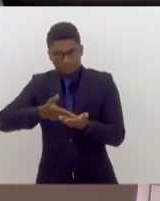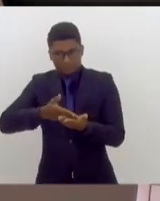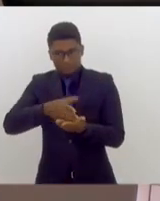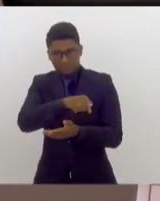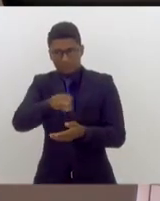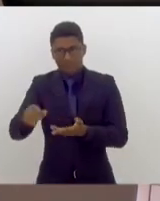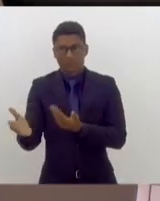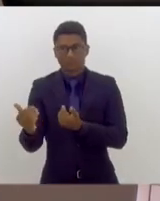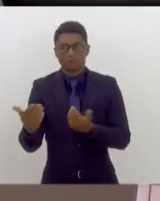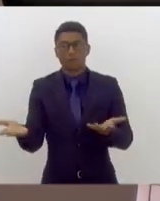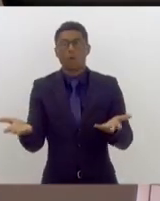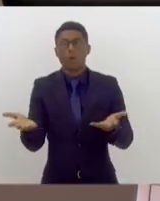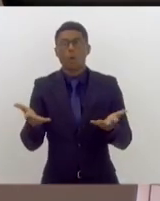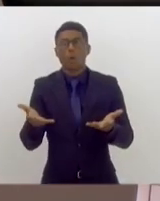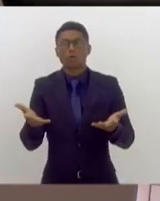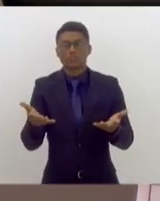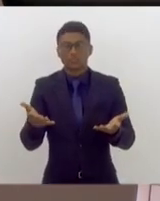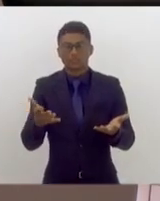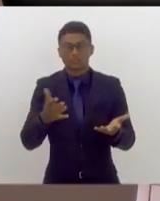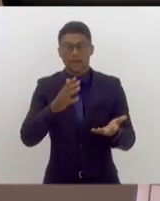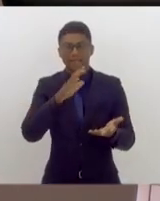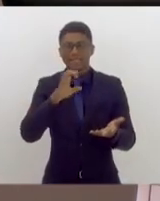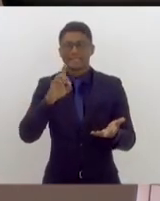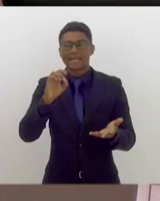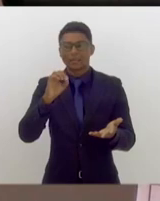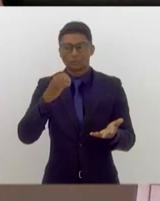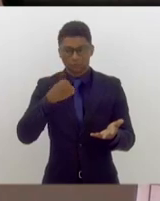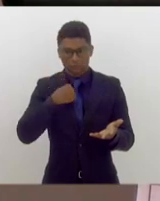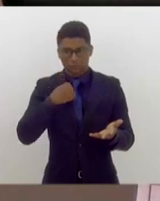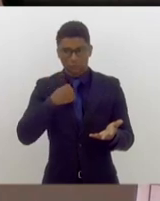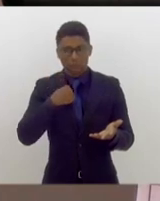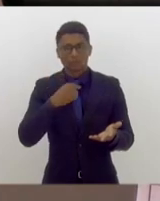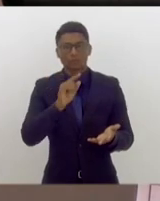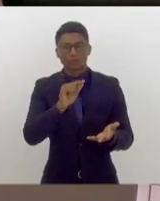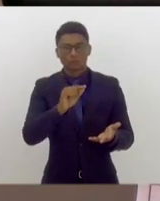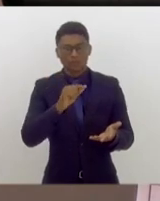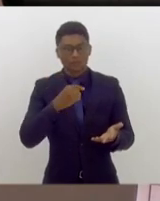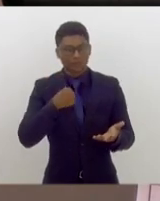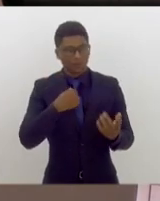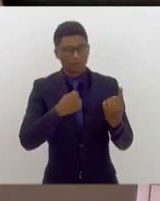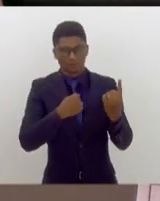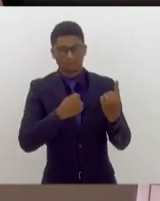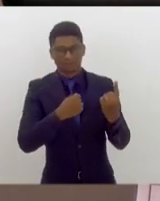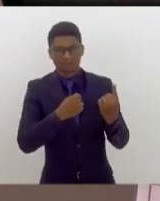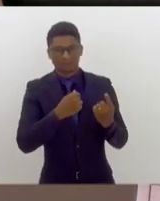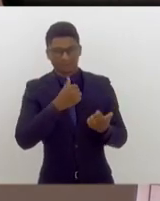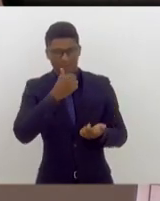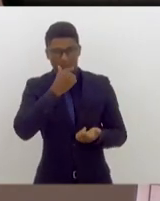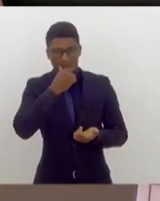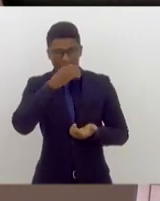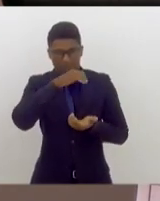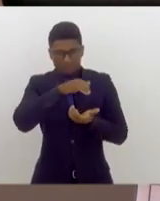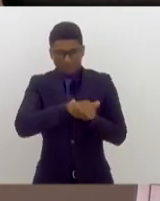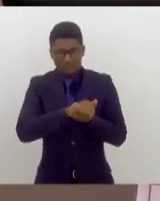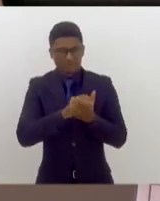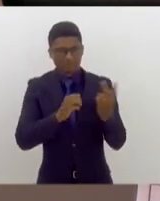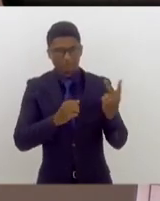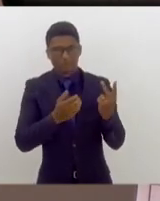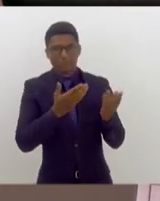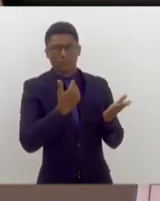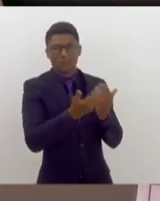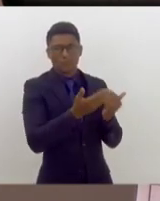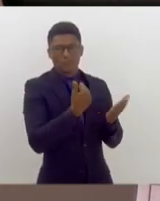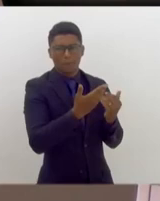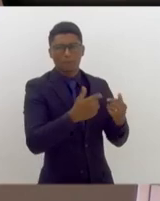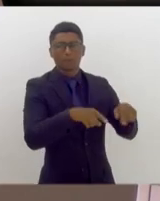Pensava hoje cedo com o meu companheiro, que também estuda jovens e juventude, em como, e a partir dos debates